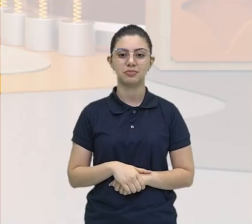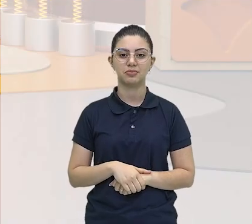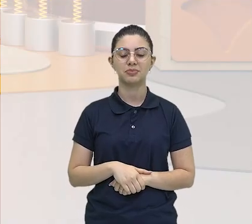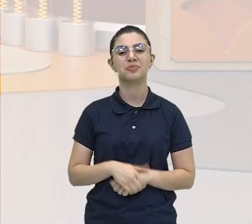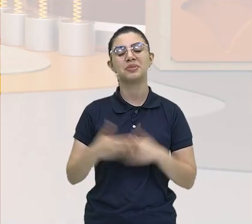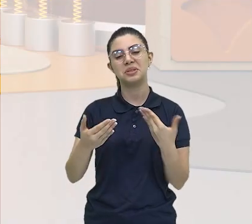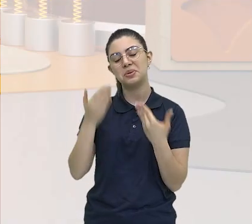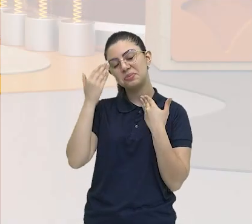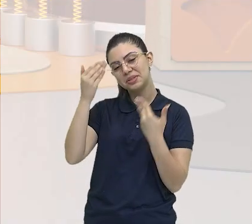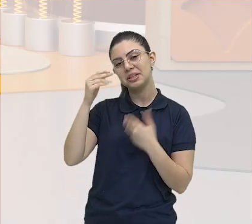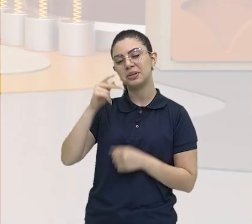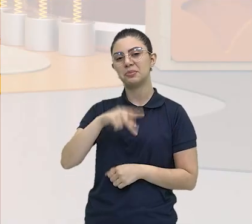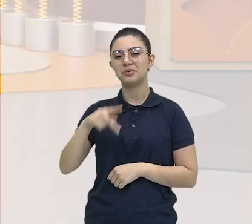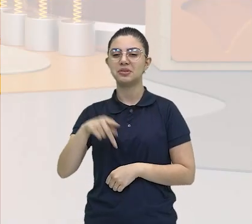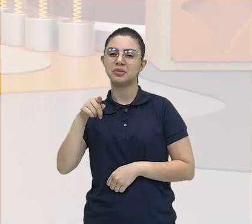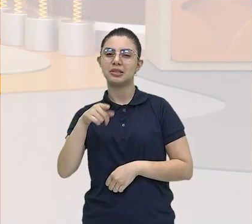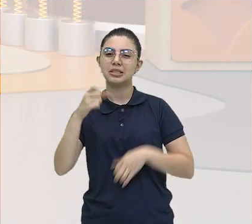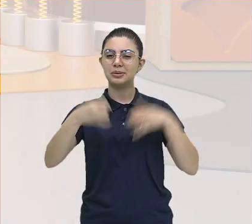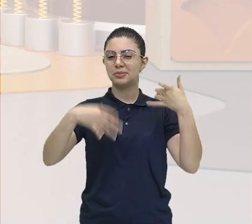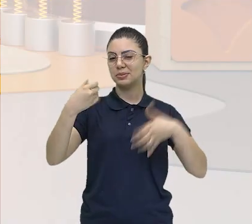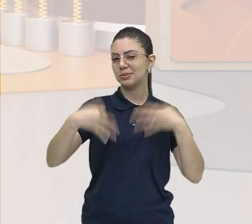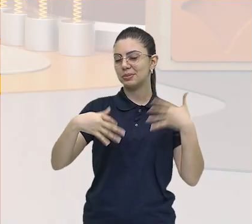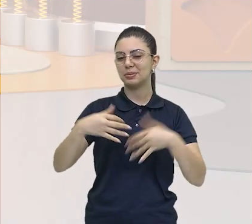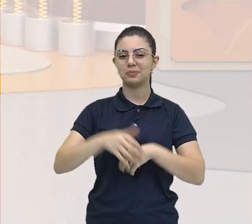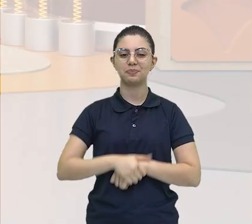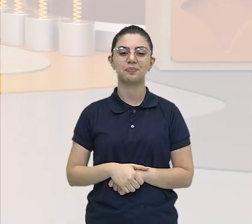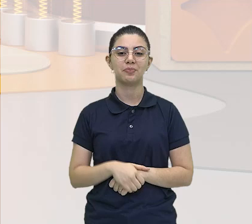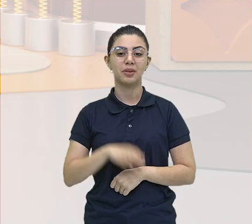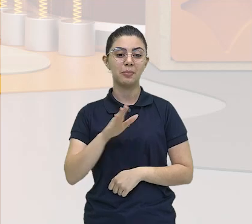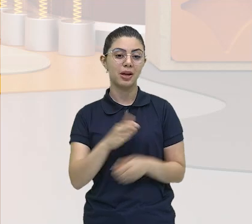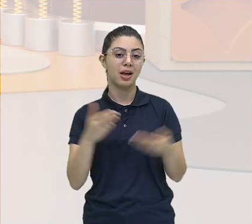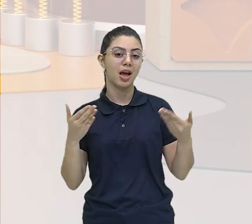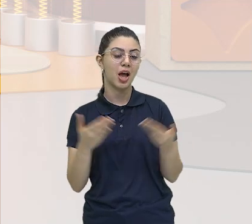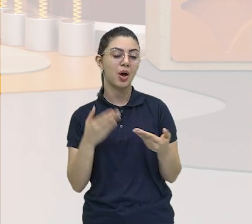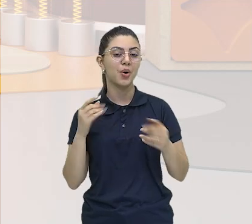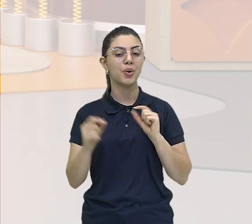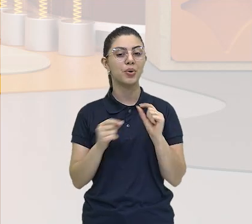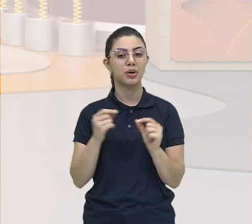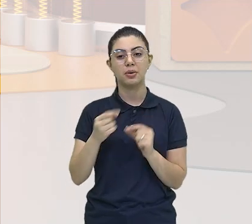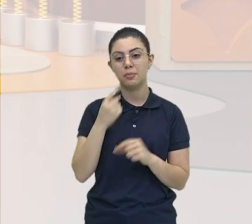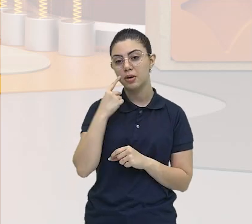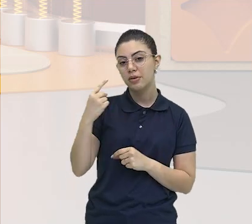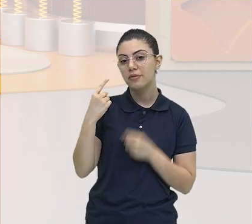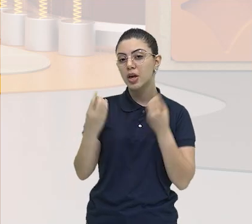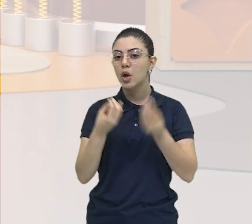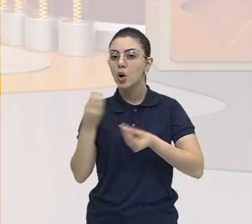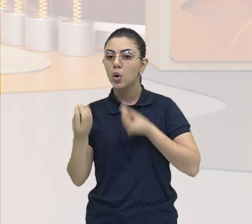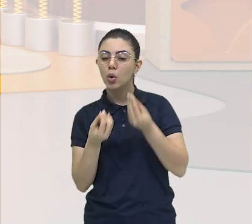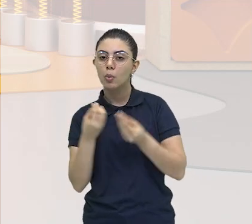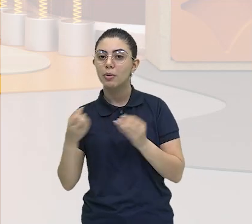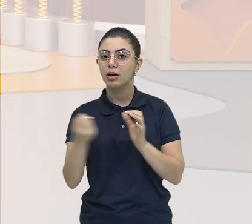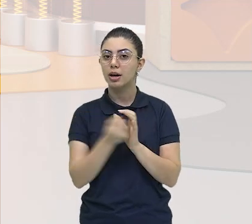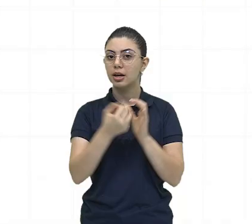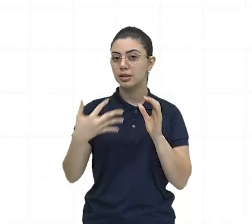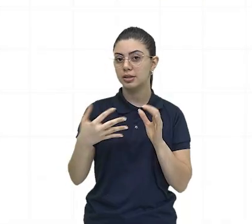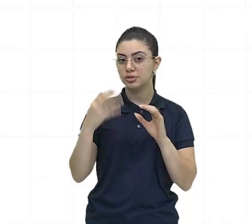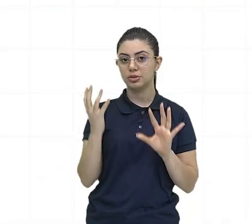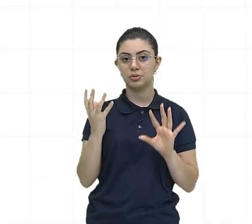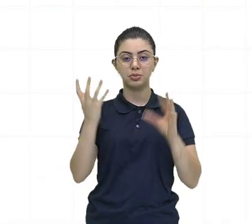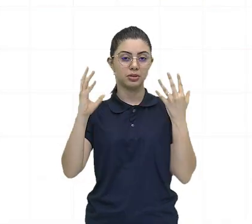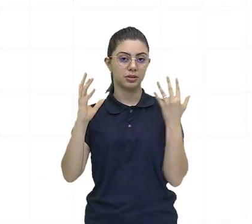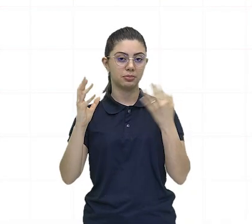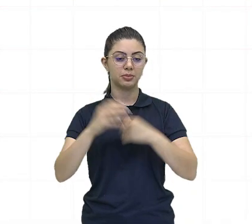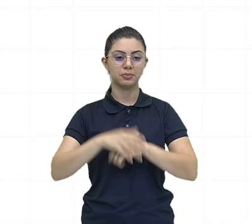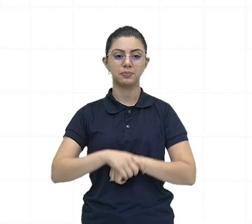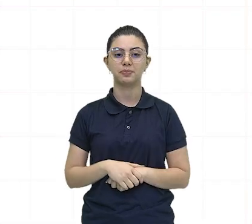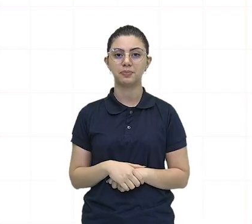Muito obrigada, professor Daísio, pela sua participação. E agora sim, vamos iniciar essa parte de conhecer os elementos climáticos.